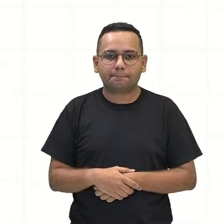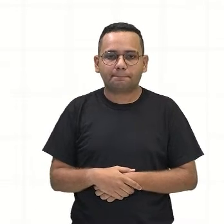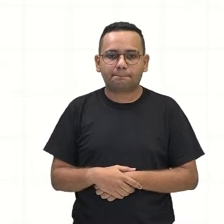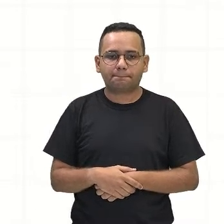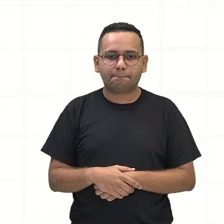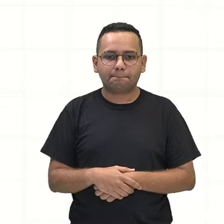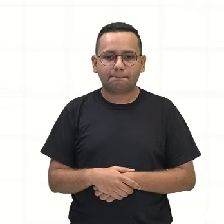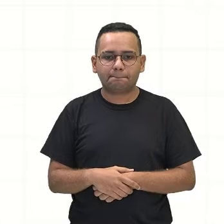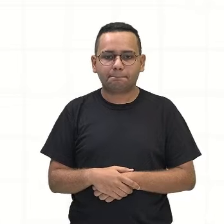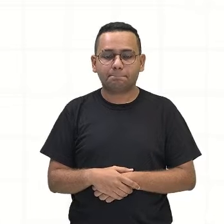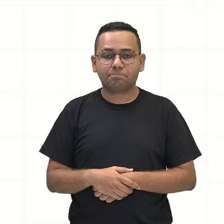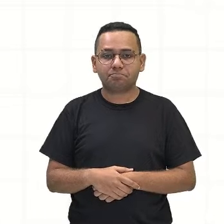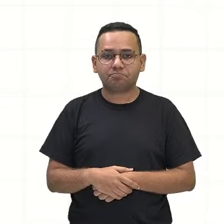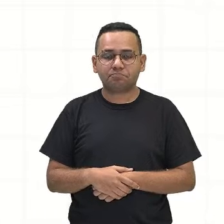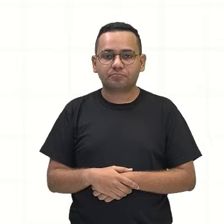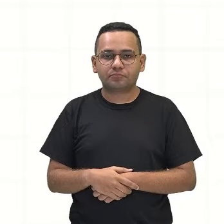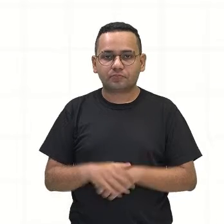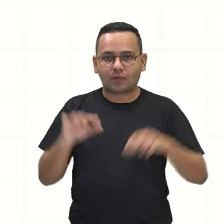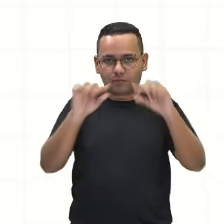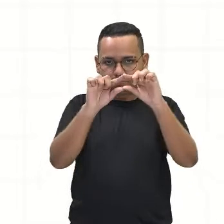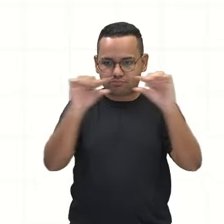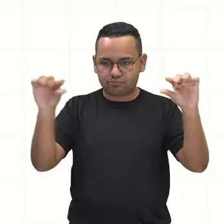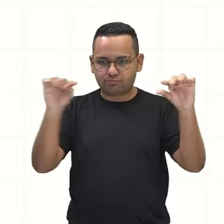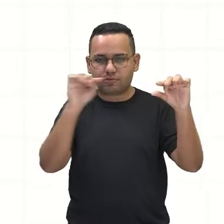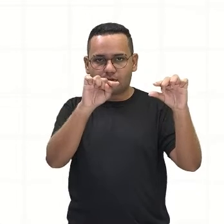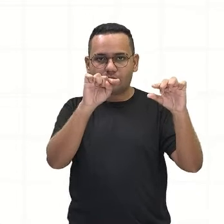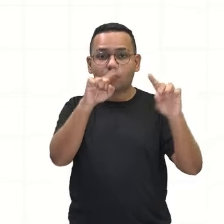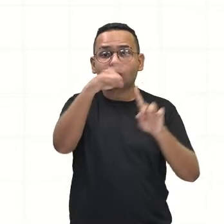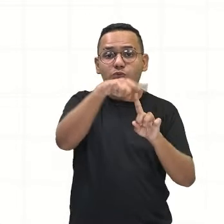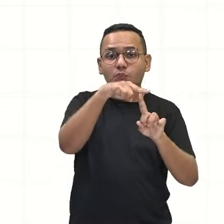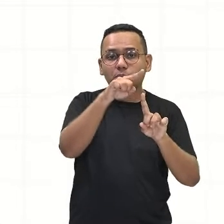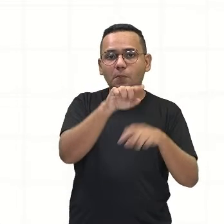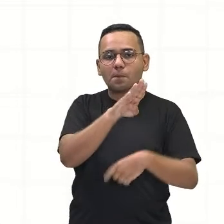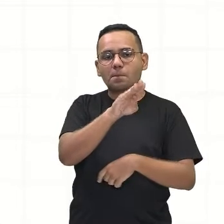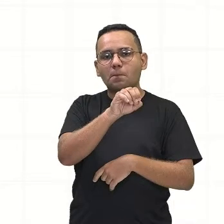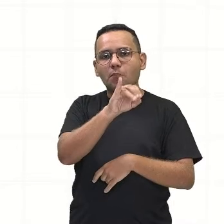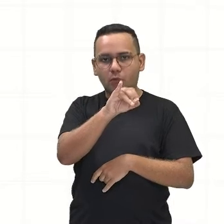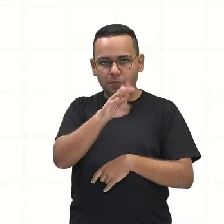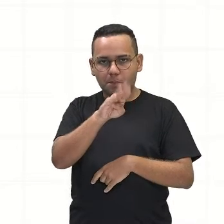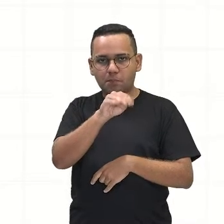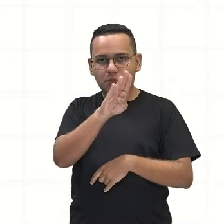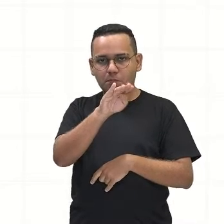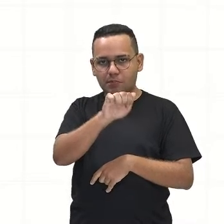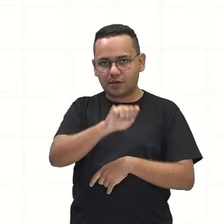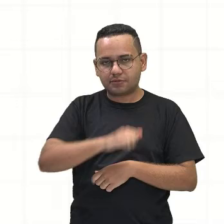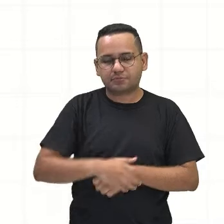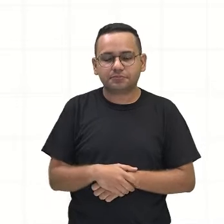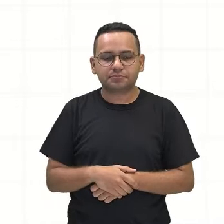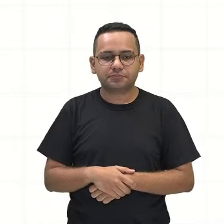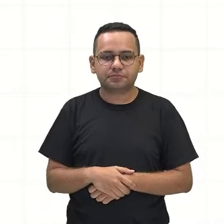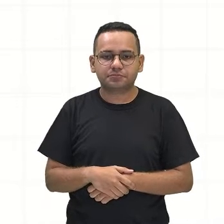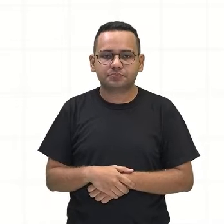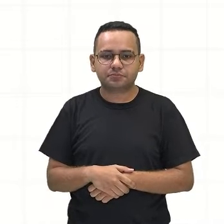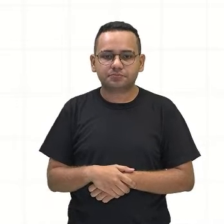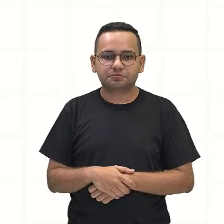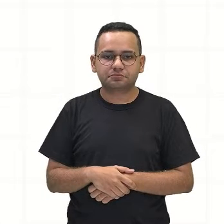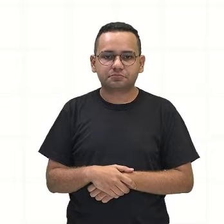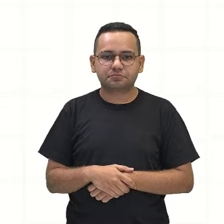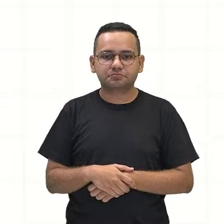na primeira linha, nós temos o boi-bumbá. Tá? E aí, ganhou,